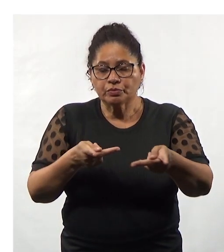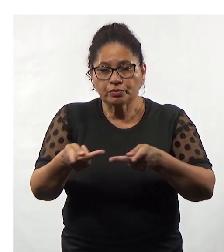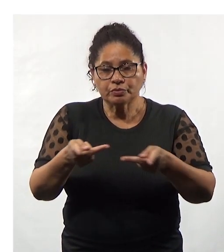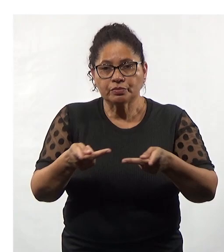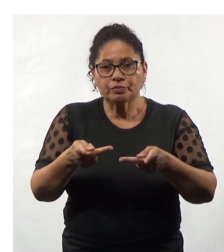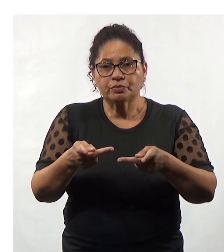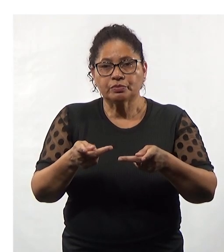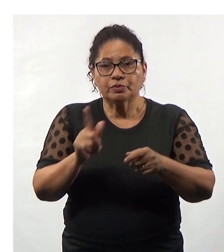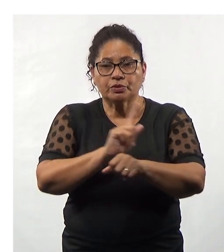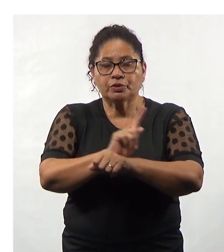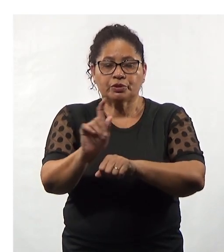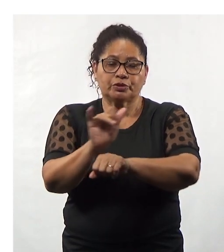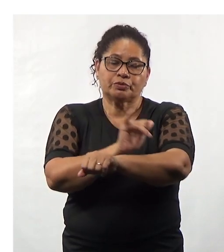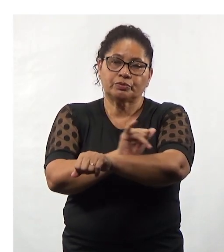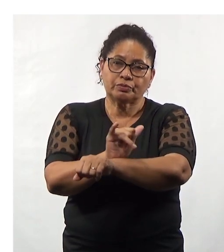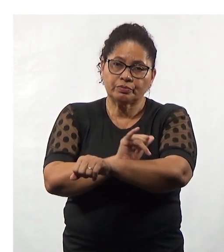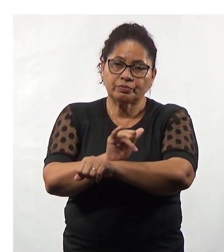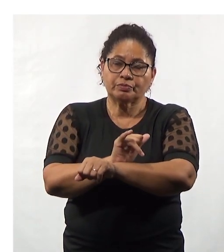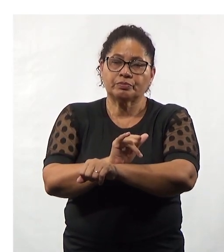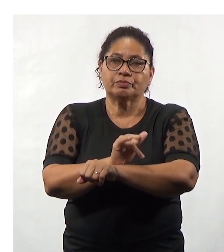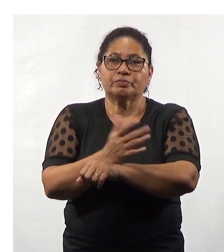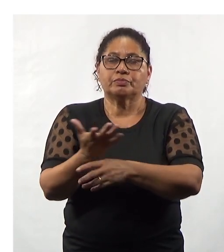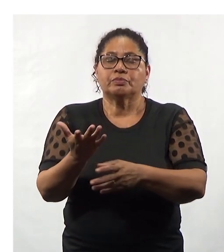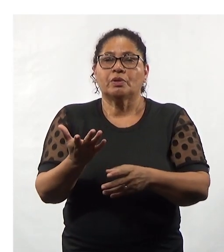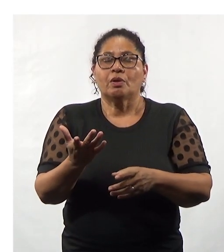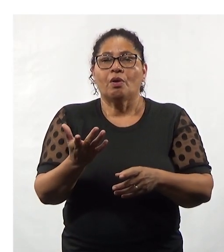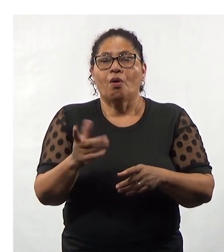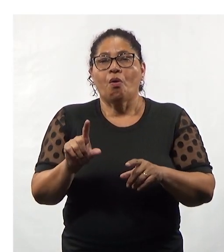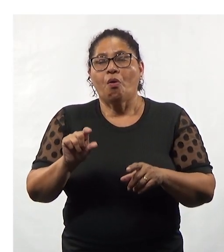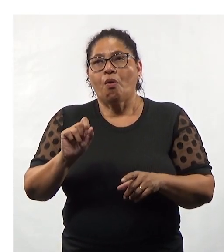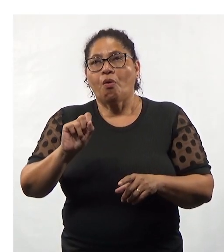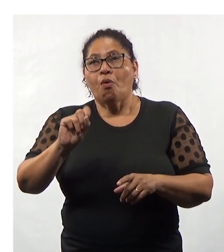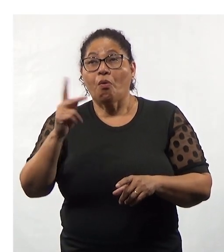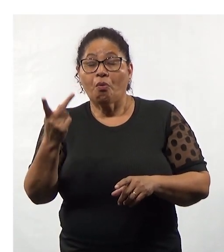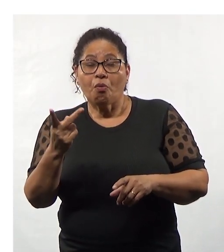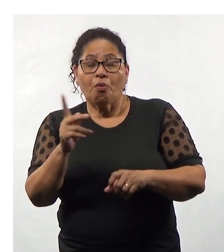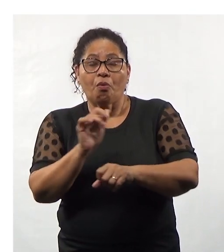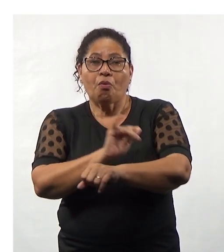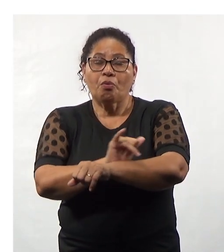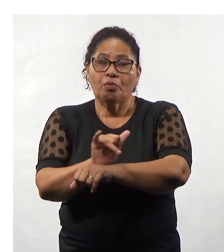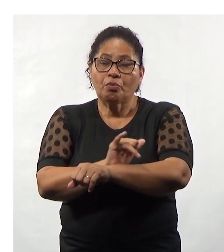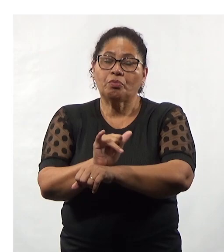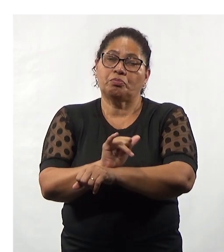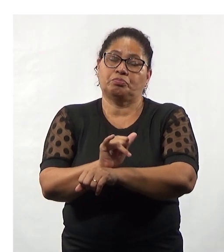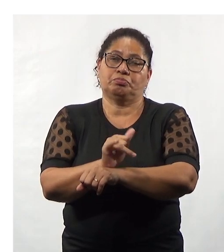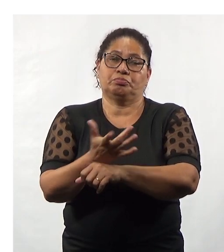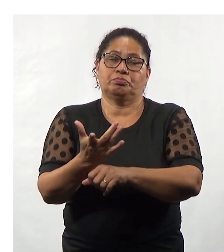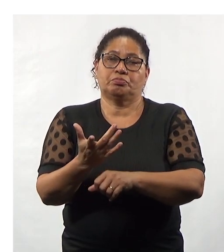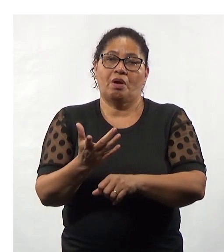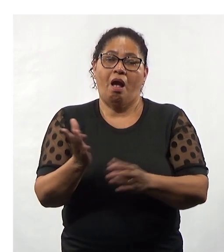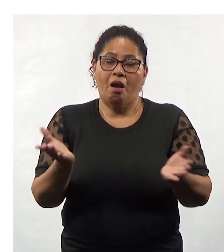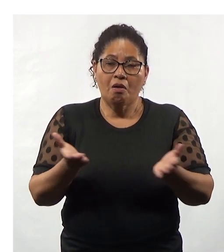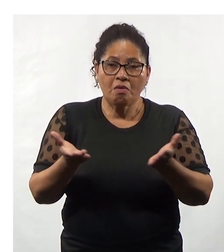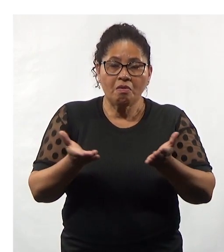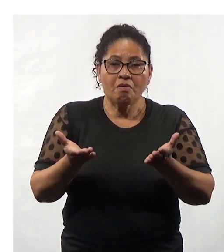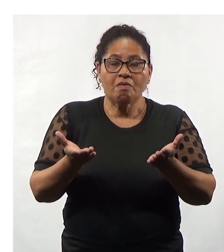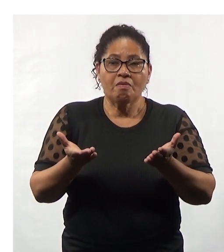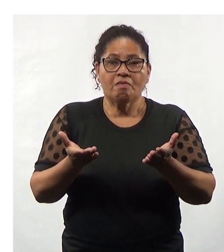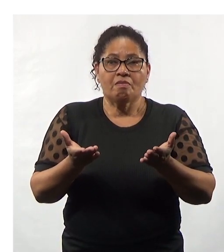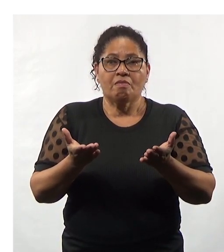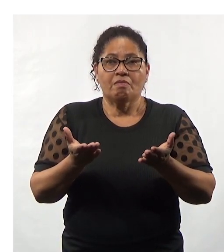e gestão estratégica, ou gestão estratégica e gestão de projetos. Agora, nós